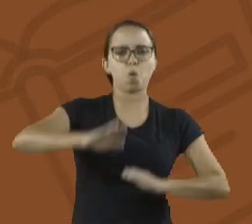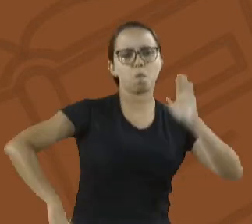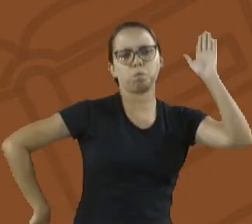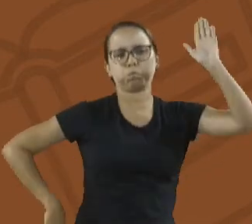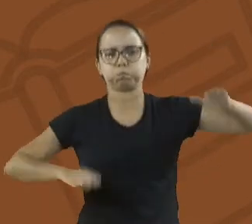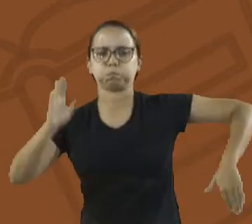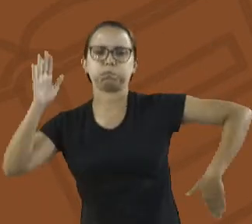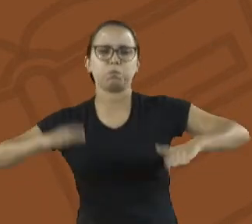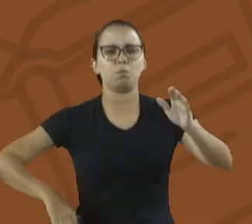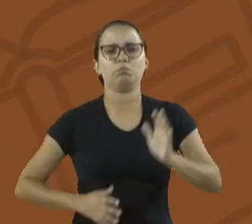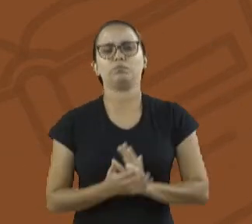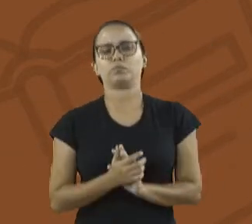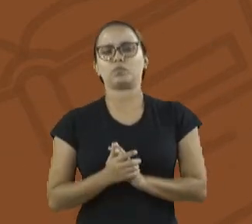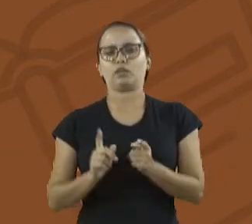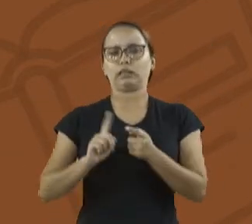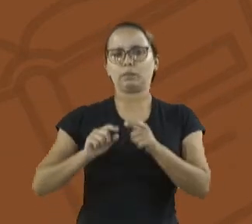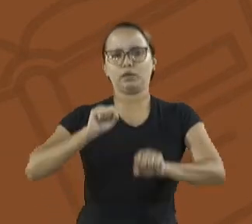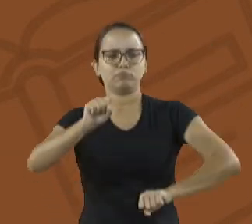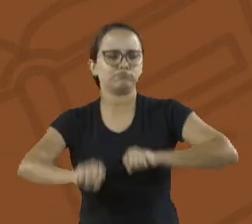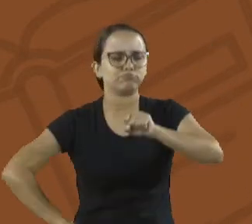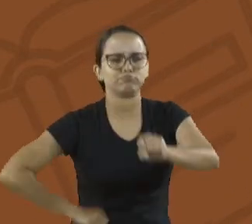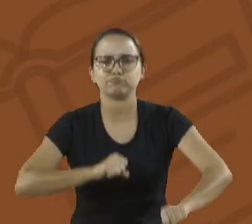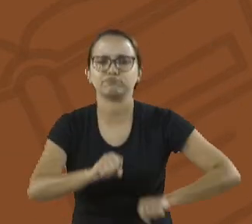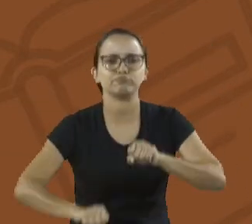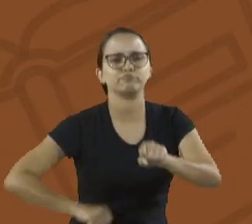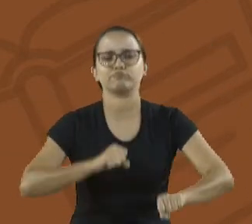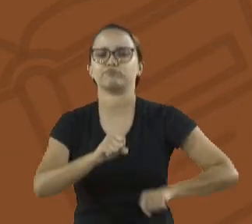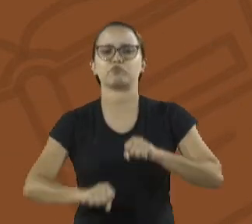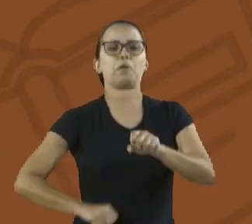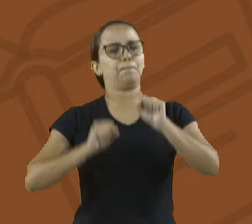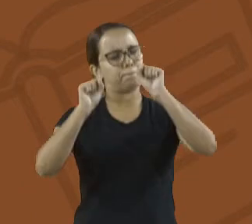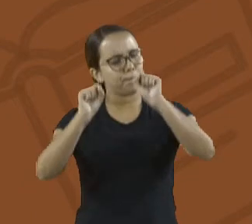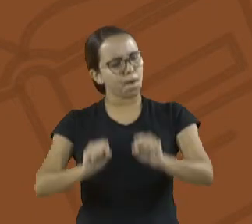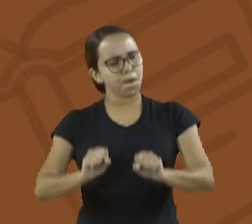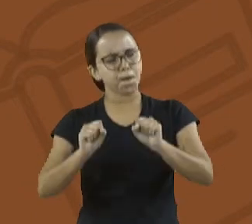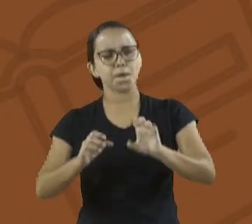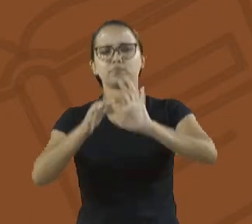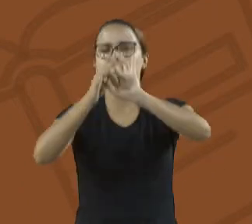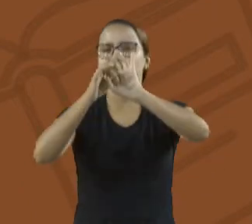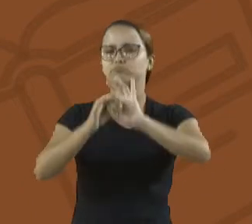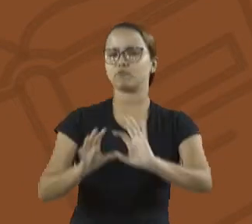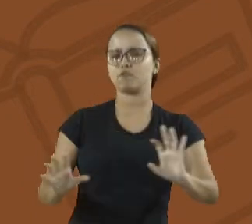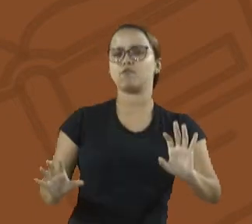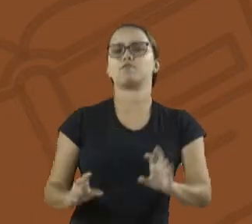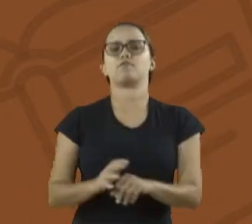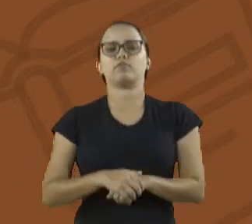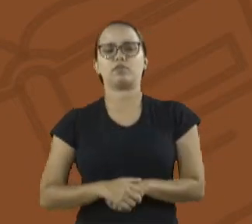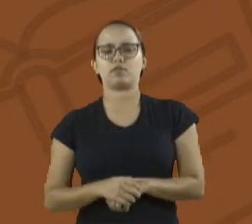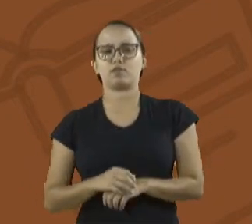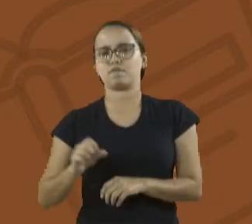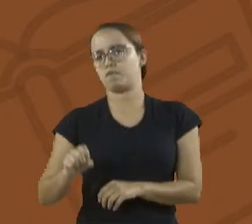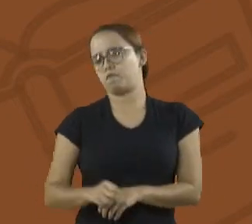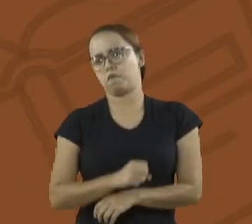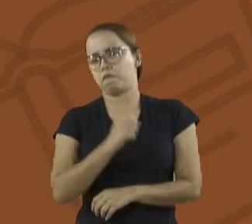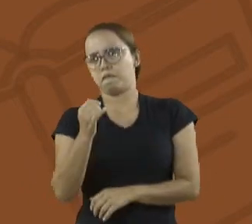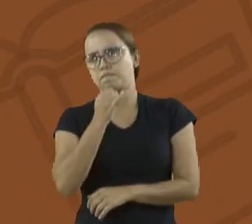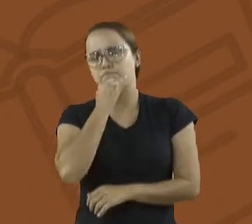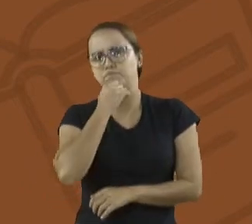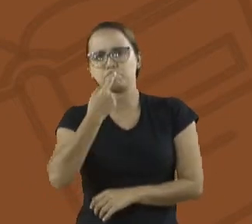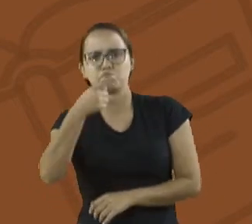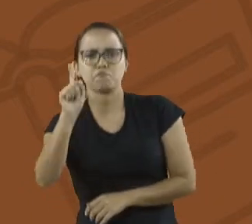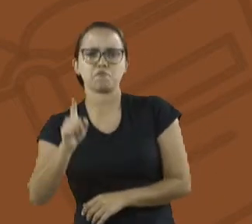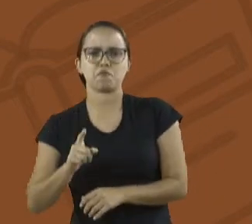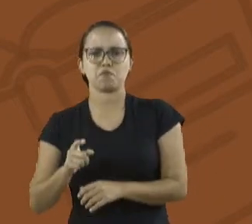então ter uma bicicleta em casa, utilizar a bicicleta para fazer atividades, para comprar uma pequena feira,